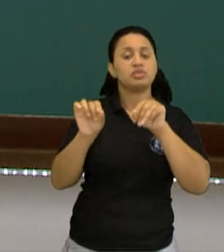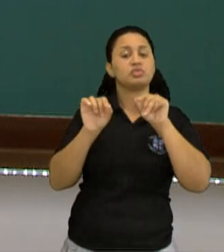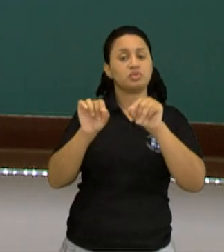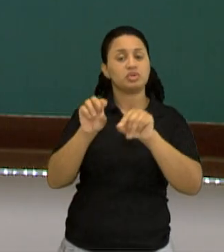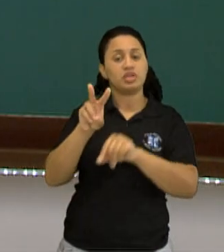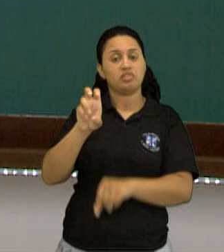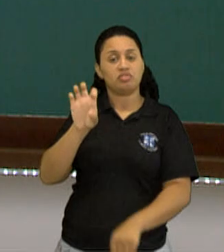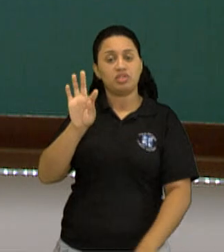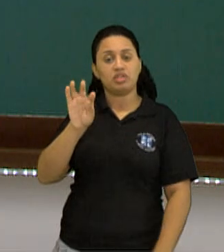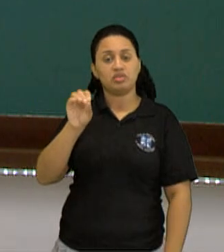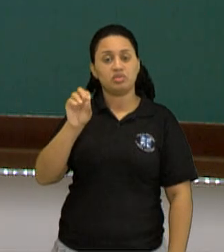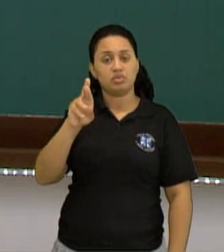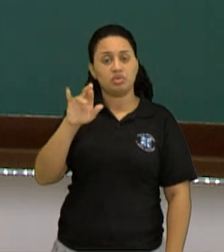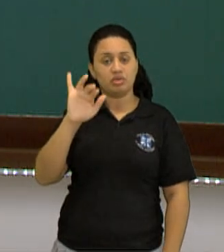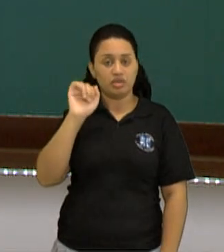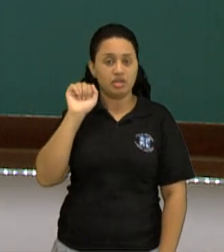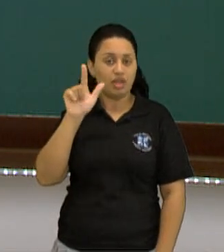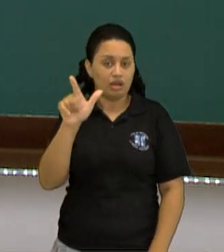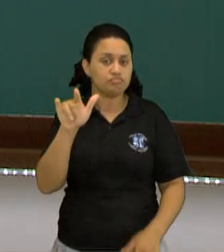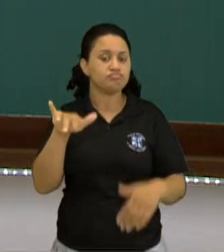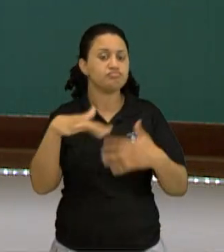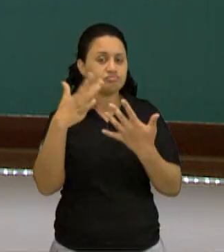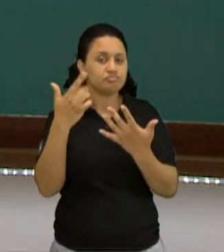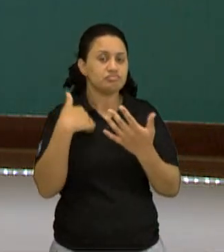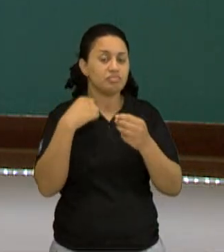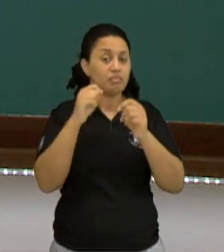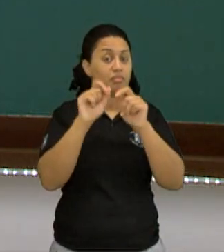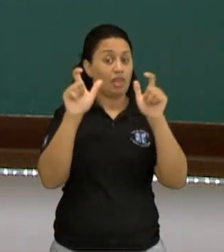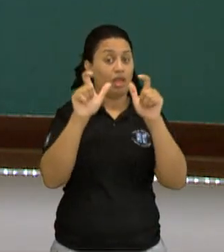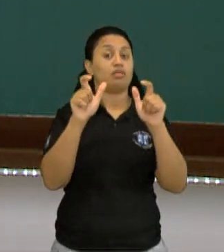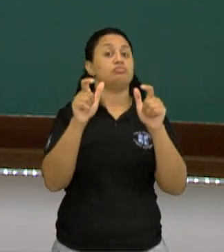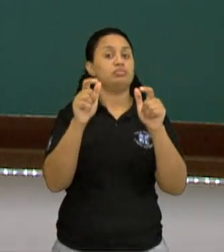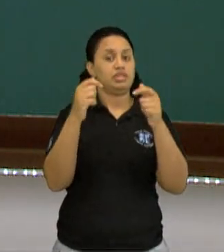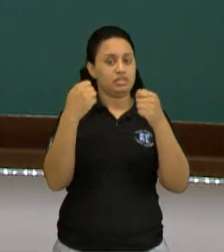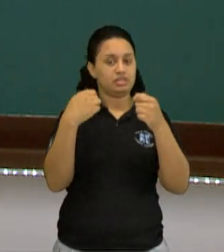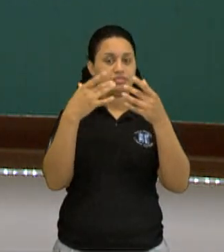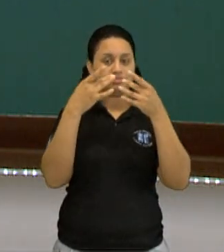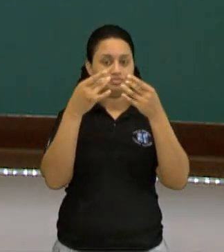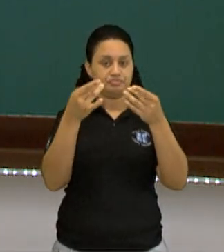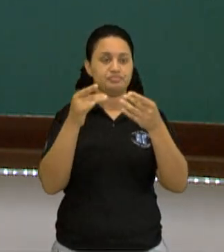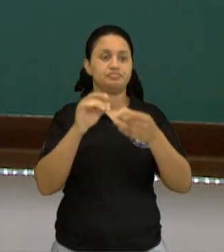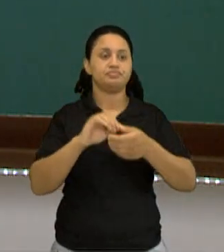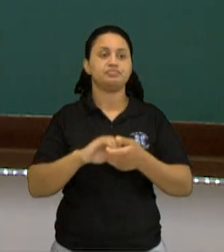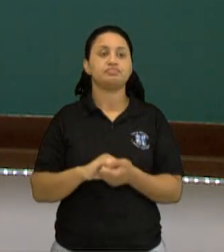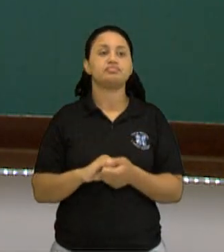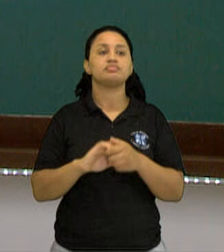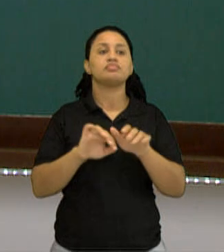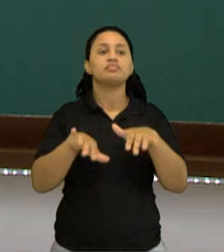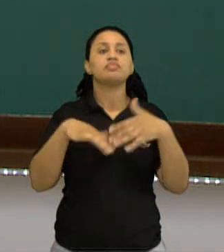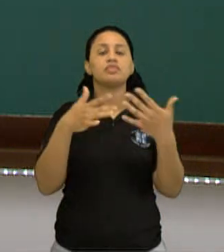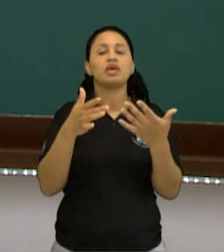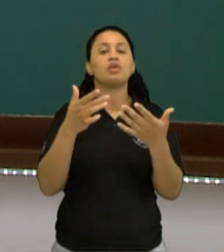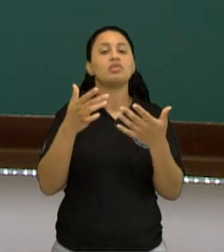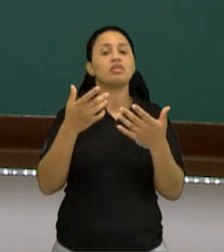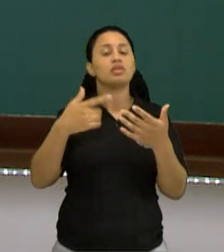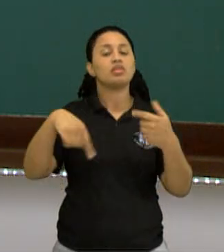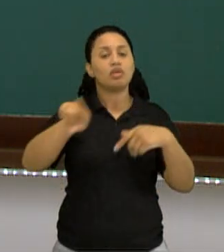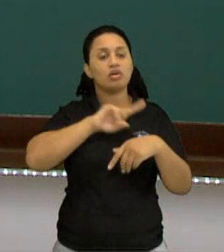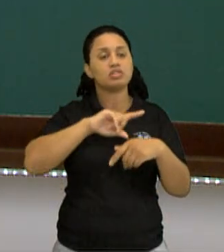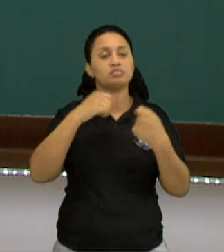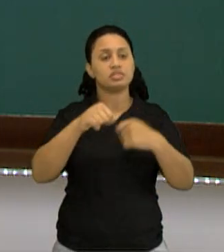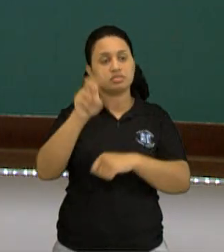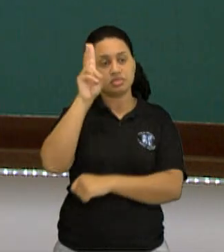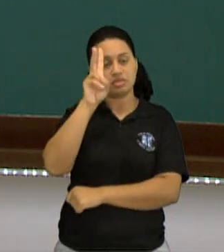vetorial, certo? Ficar bem esperto nisso aí. Beleza. E o seguinte, vamos lembrar